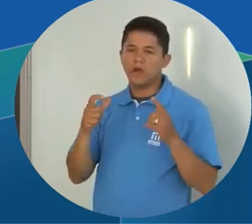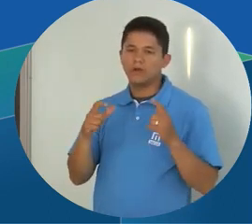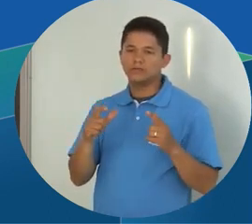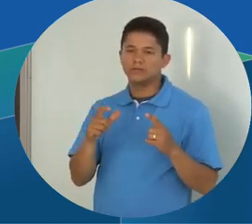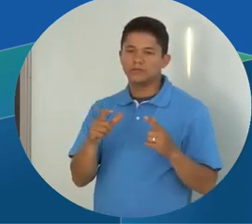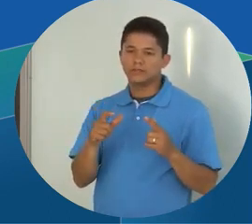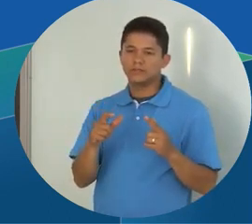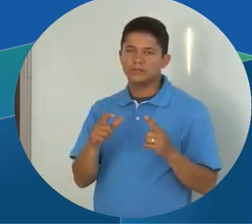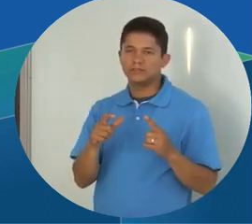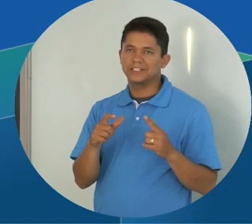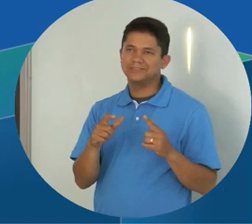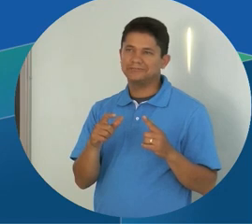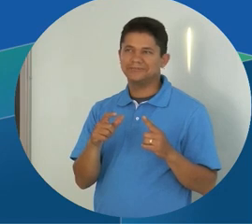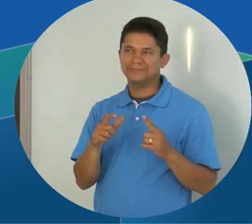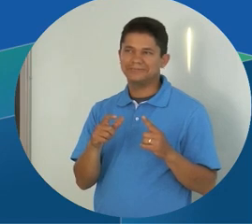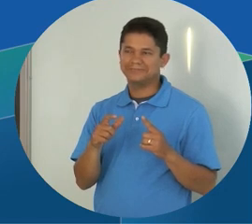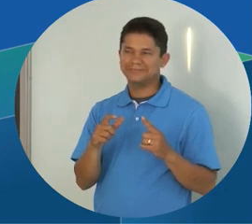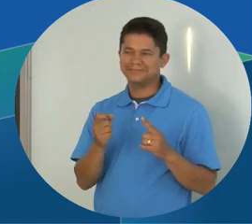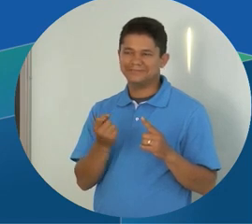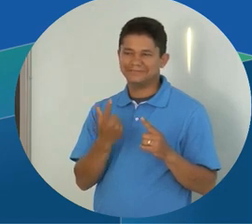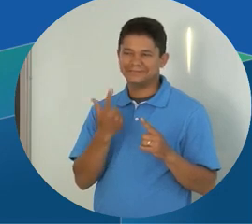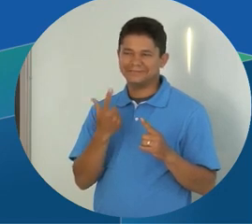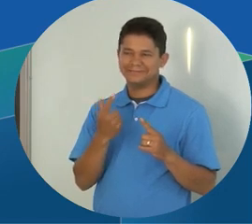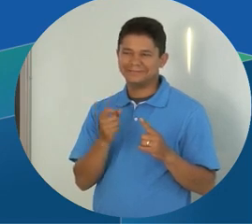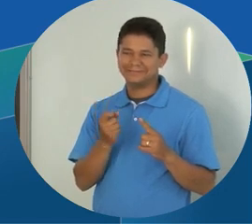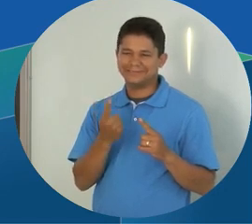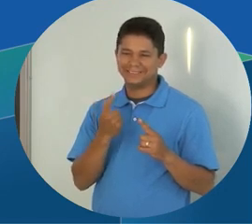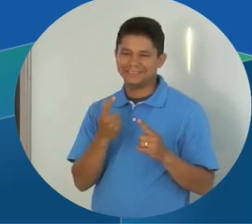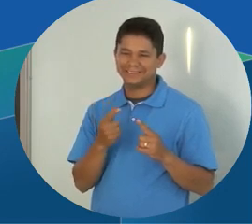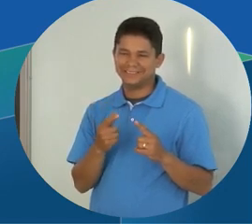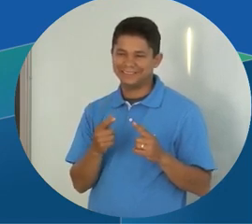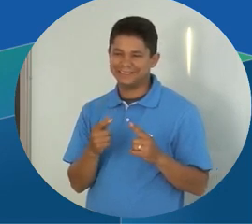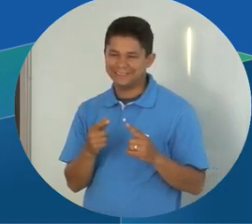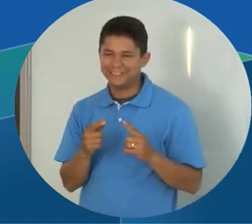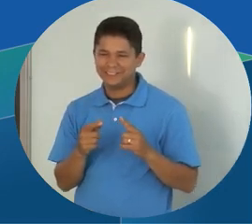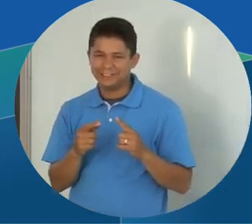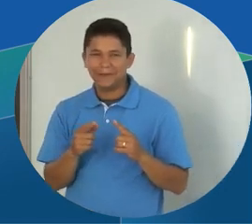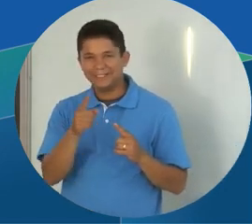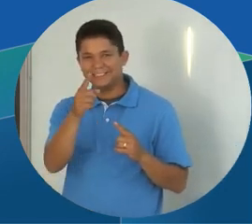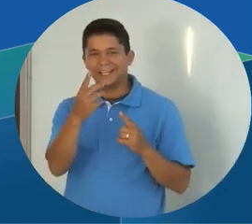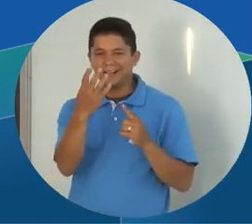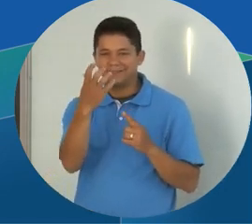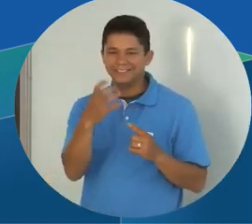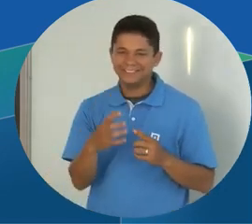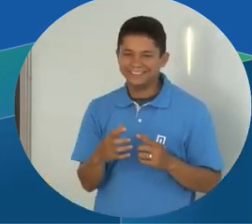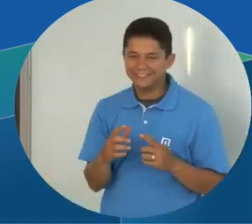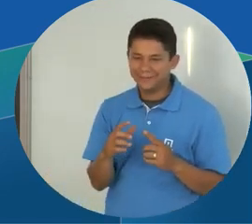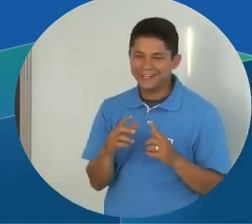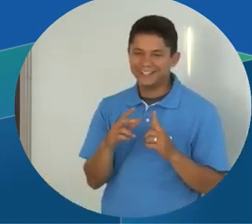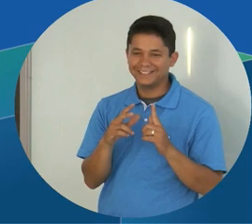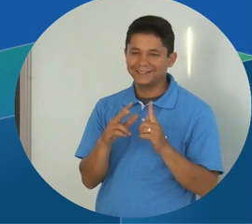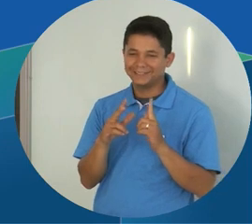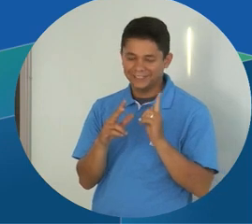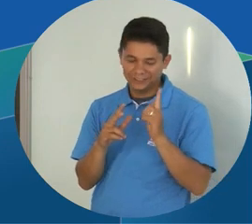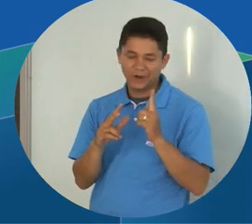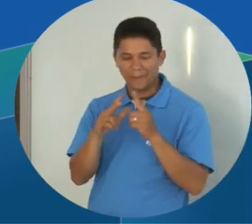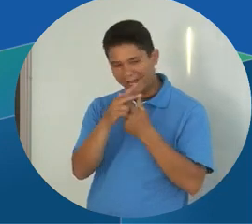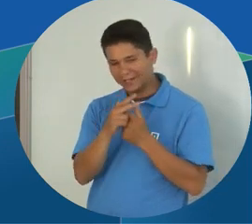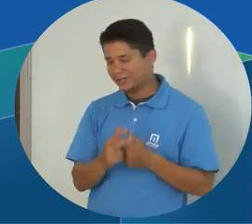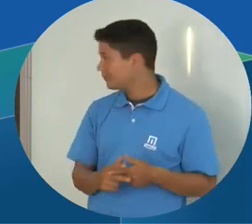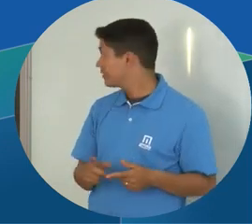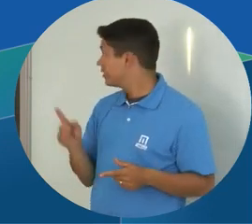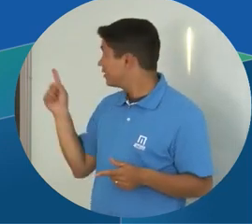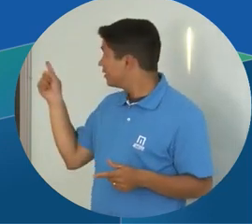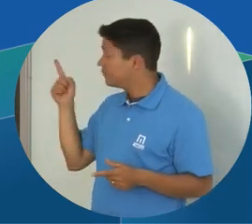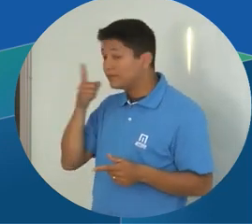diferenciação de uma determinada região do barramento, né, Carolina? Ombreira esquerda, tomada d'água, ombreira direita,